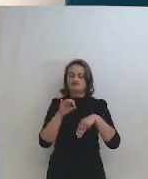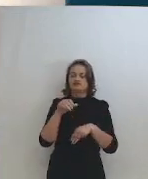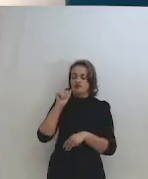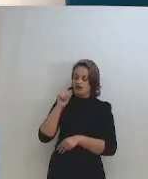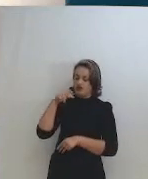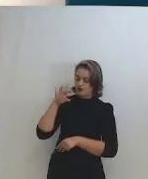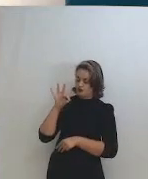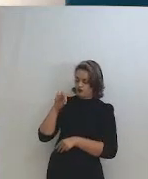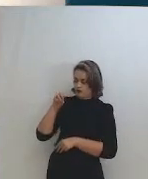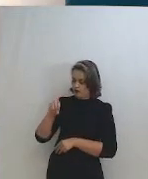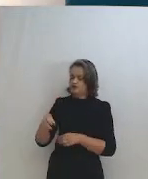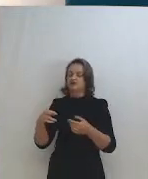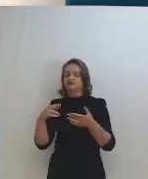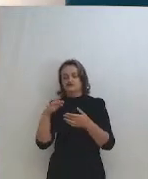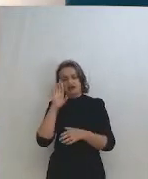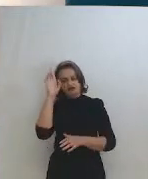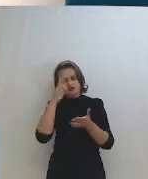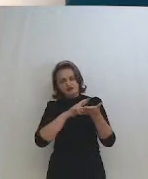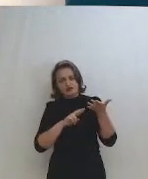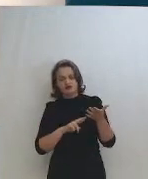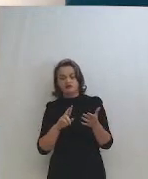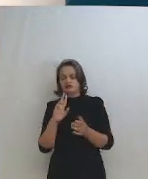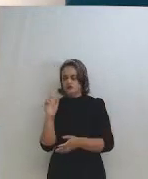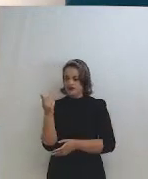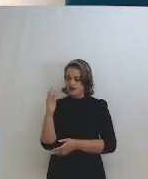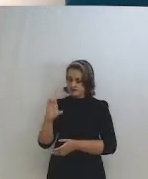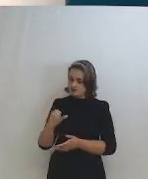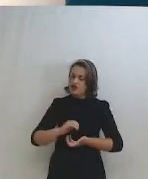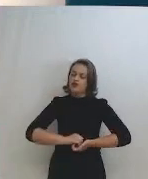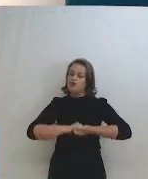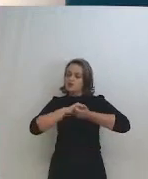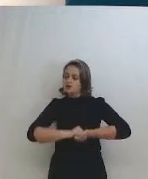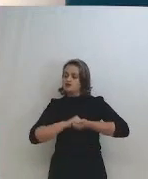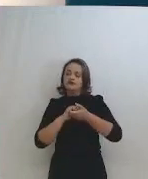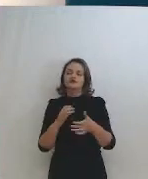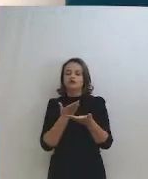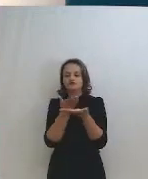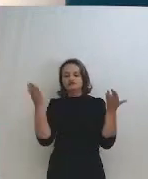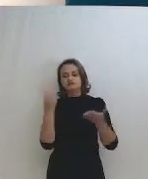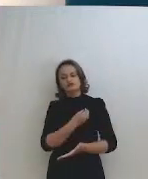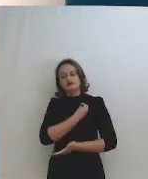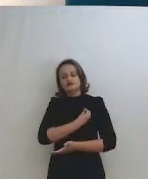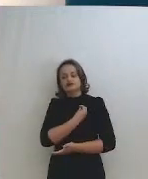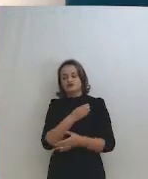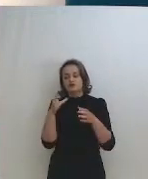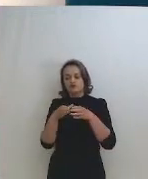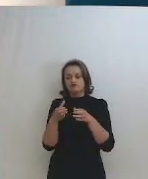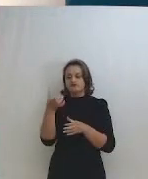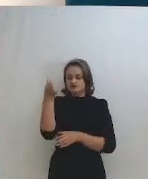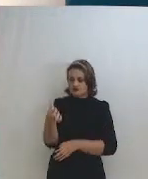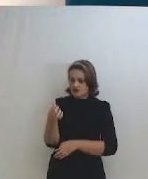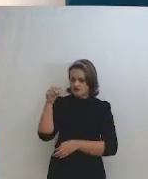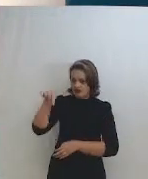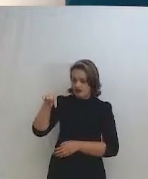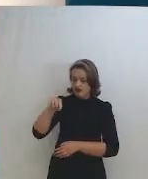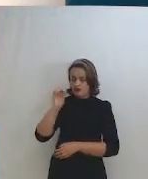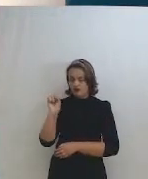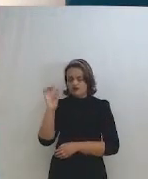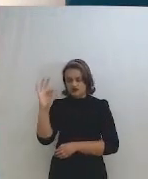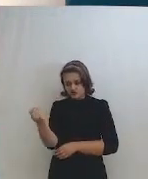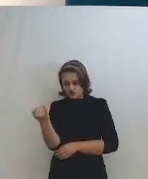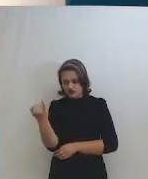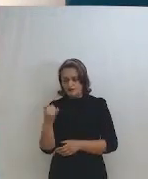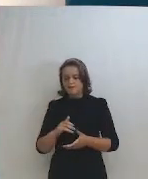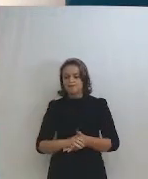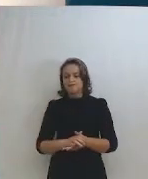deste recurso em habeas corpus, em nome de quem eu cumprimento os demais membros dessa sexta turma do Egresso Superior Tribunal de Justiça, e aqui gostaria também